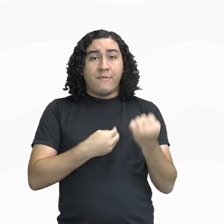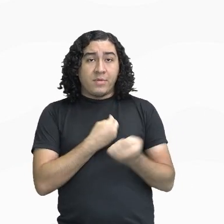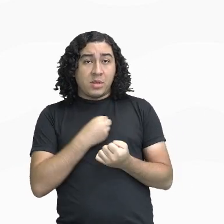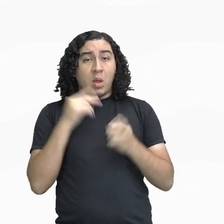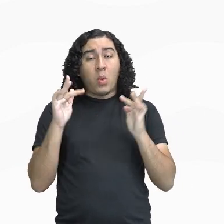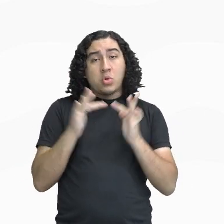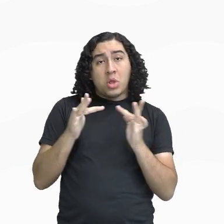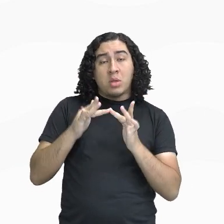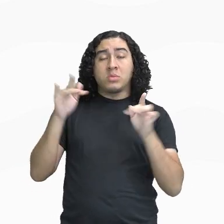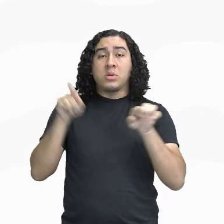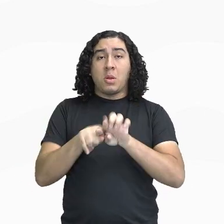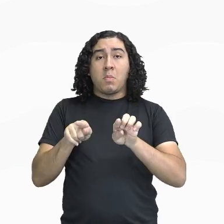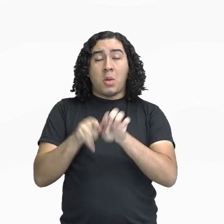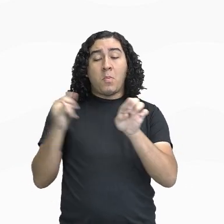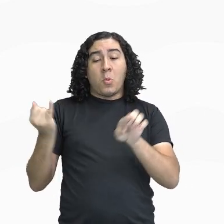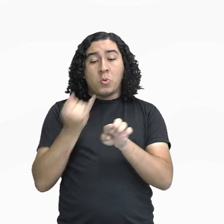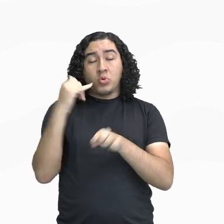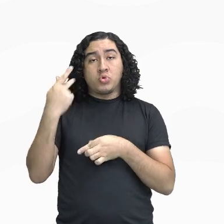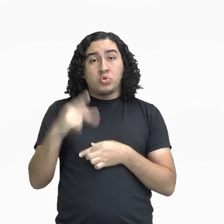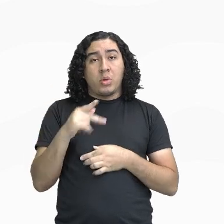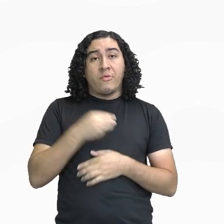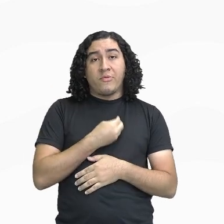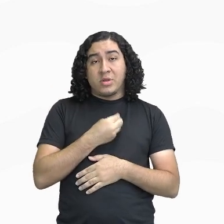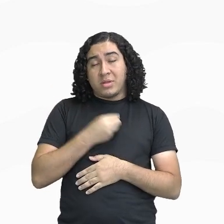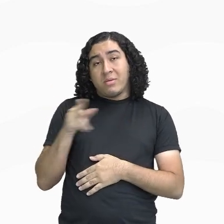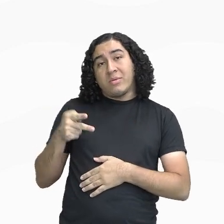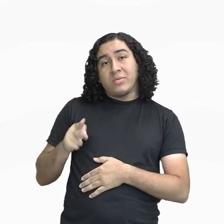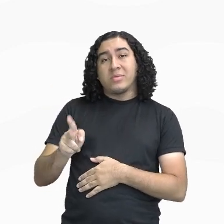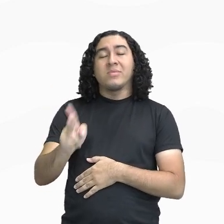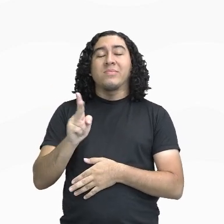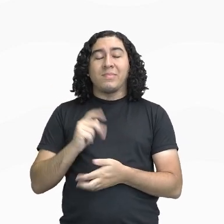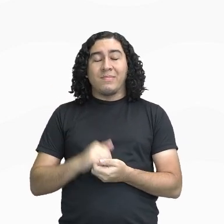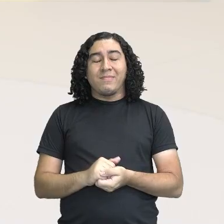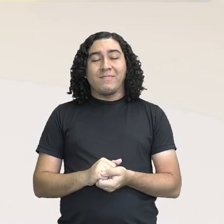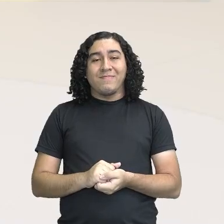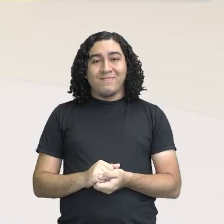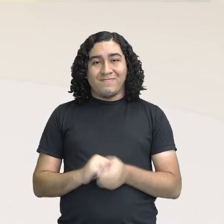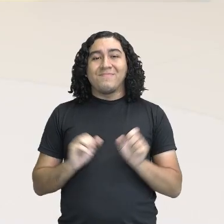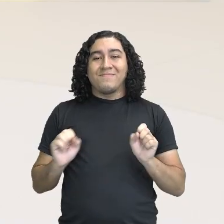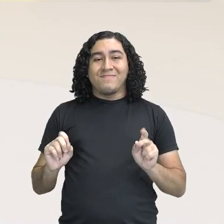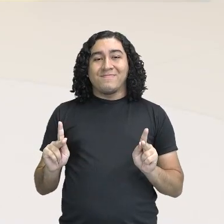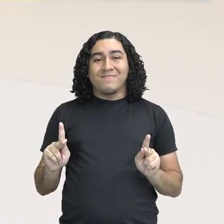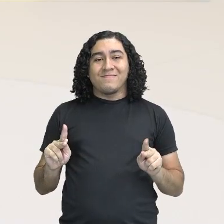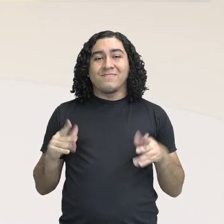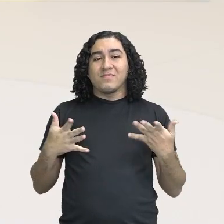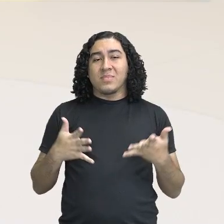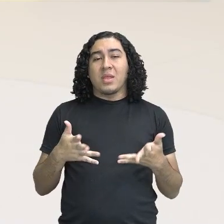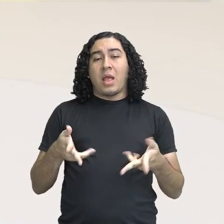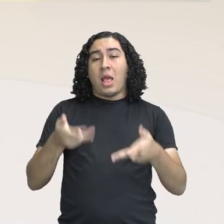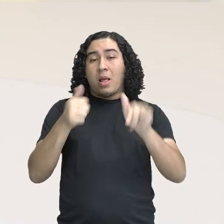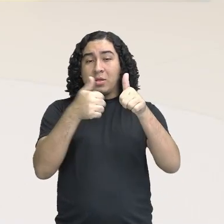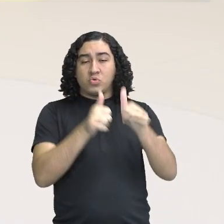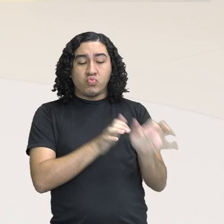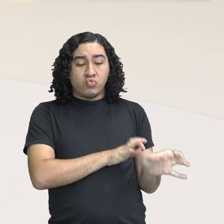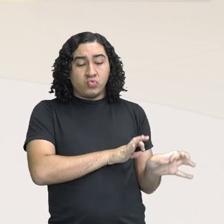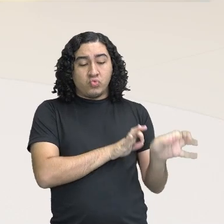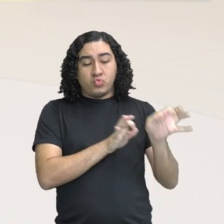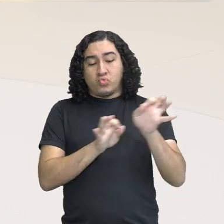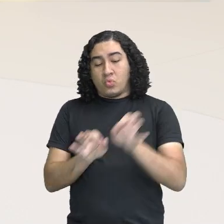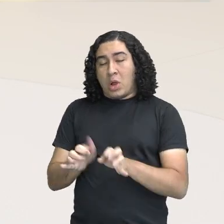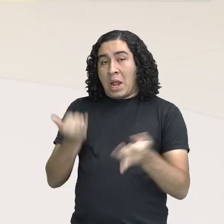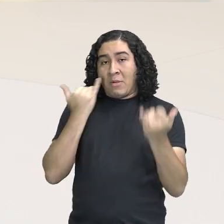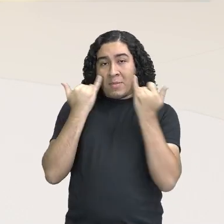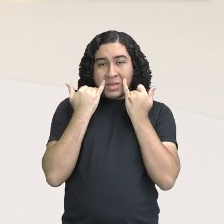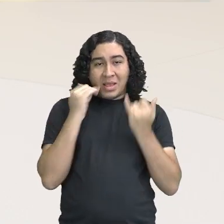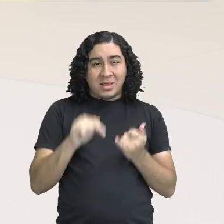acesso e a sua importância também para a sobrevivência dos seres vivos, certo? Observamos aí mais informações sobre o ciclo do